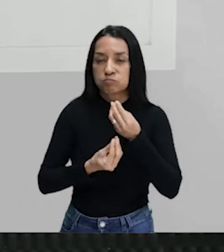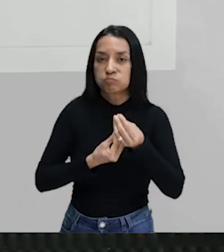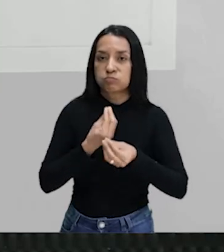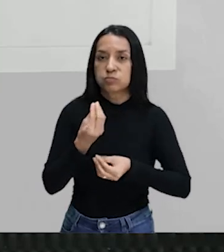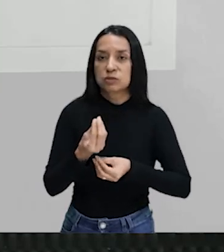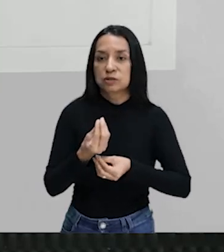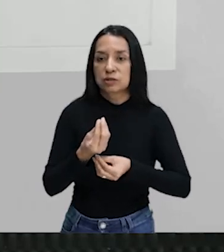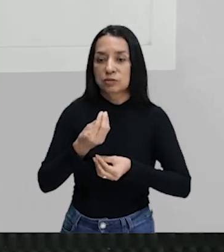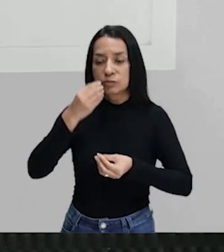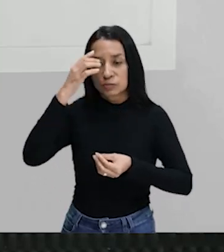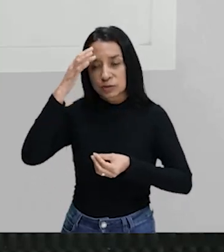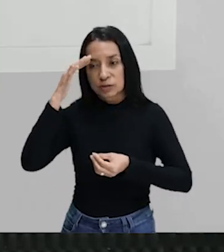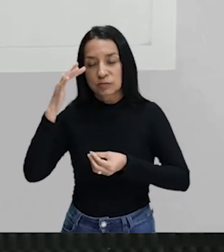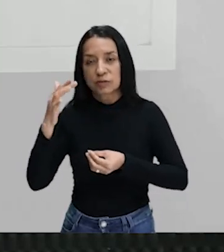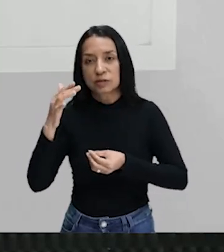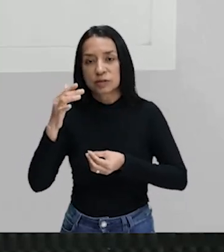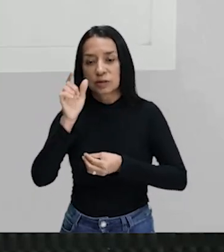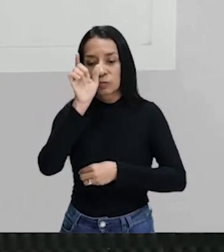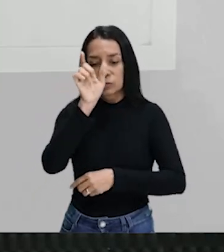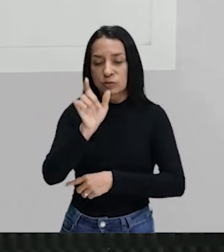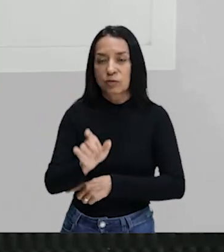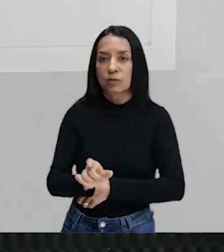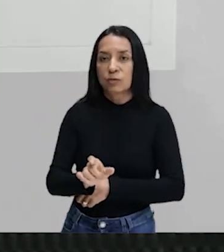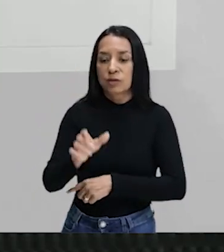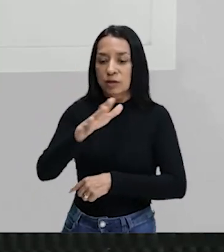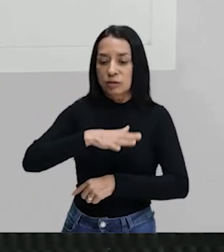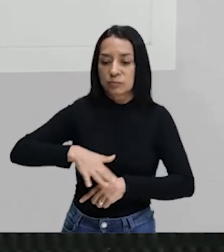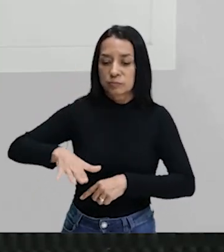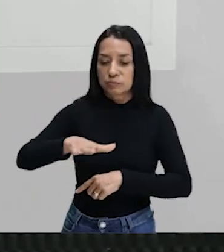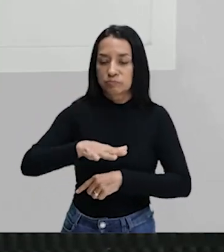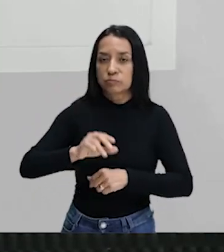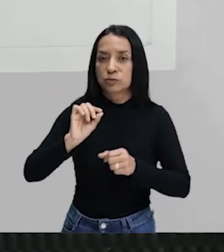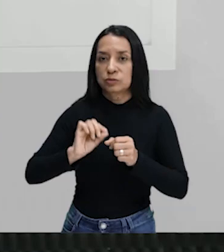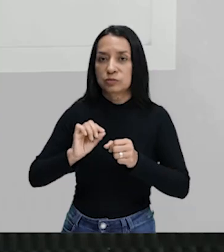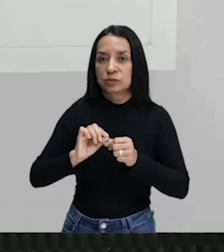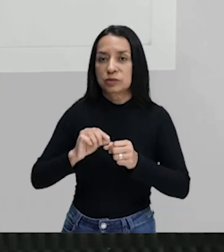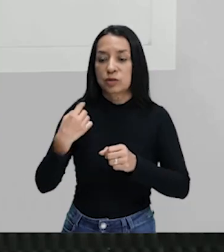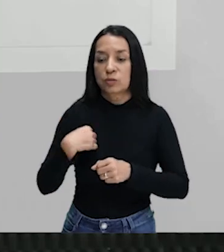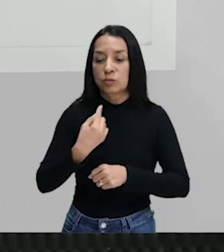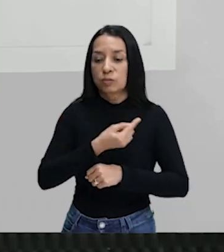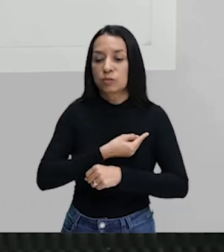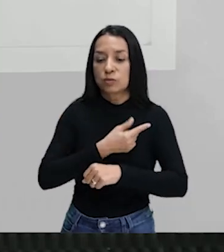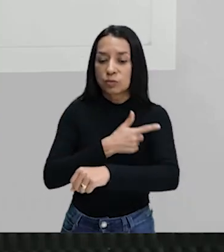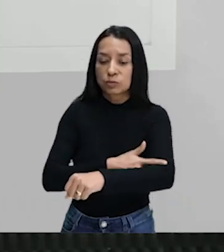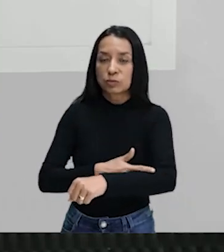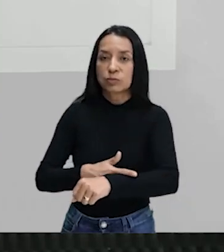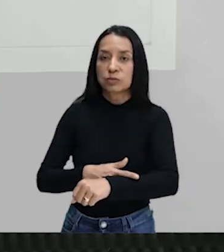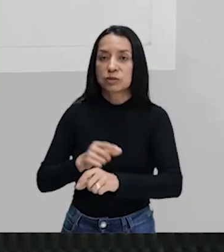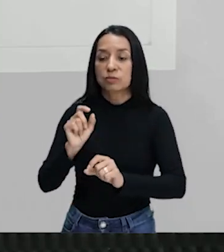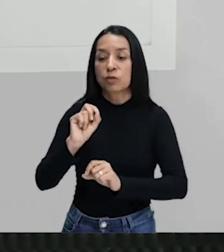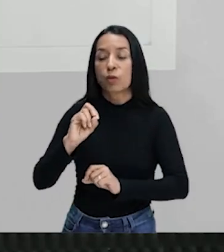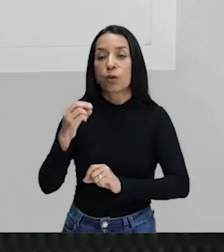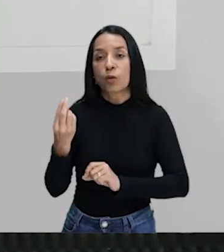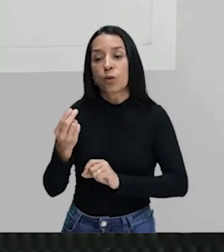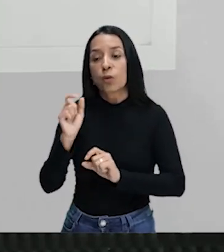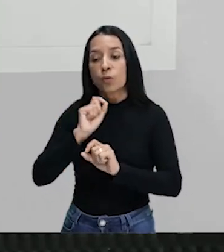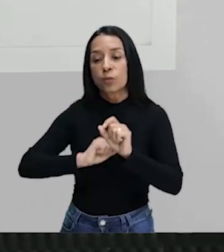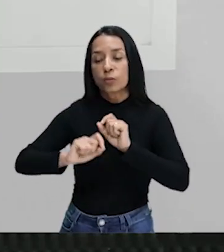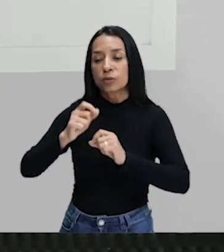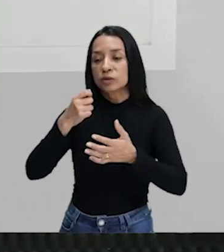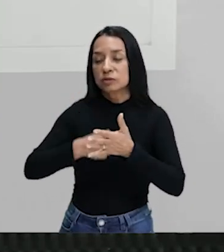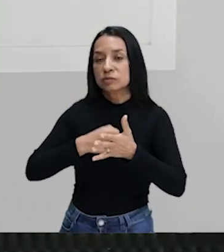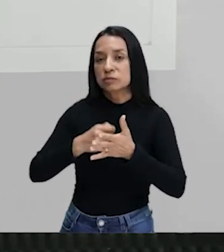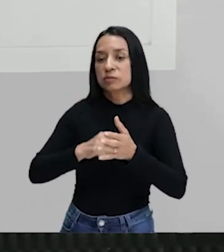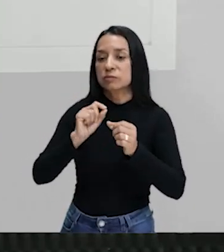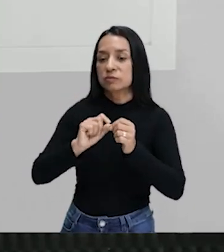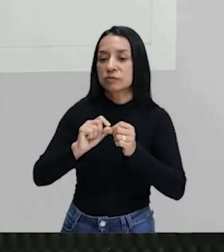de reflexão sobre a nossa ação, o nosso comportamento ou aquilo que intentamos fazer vai